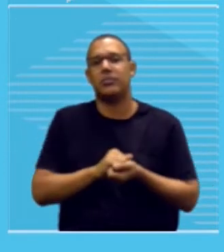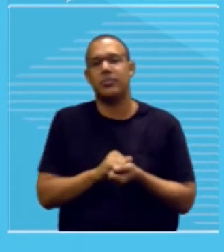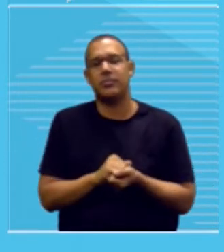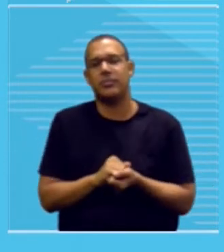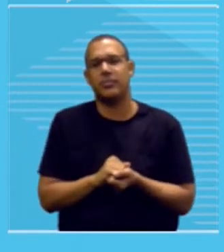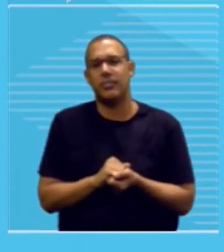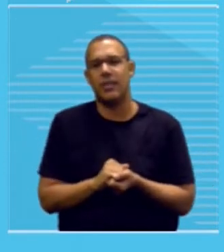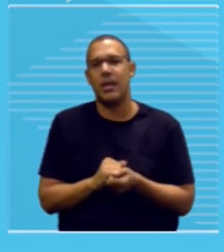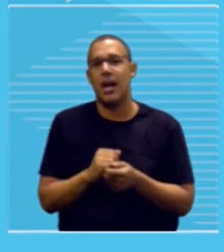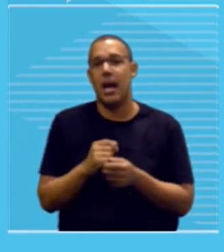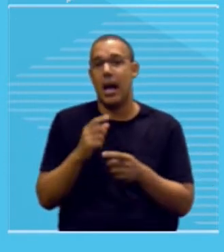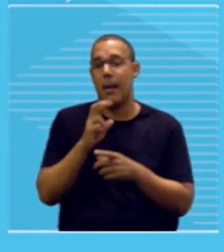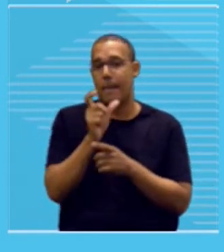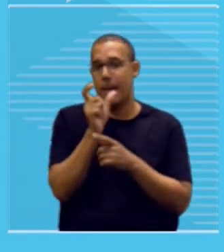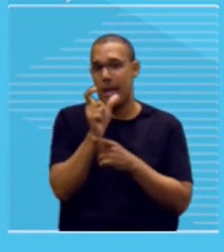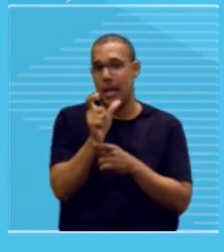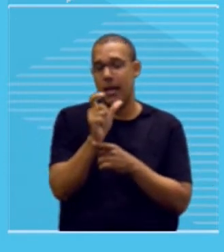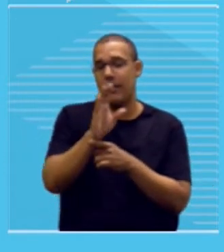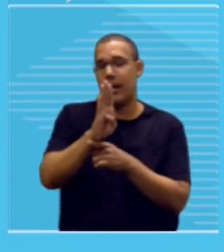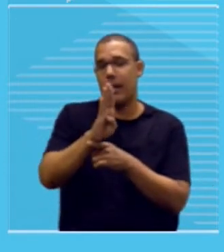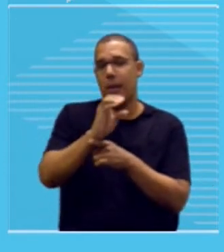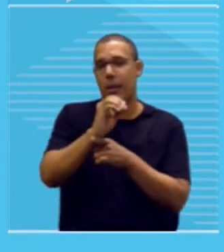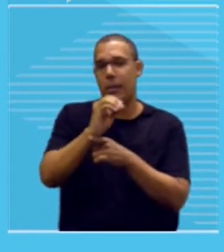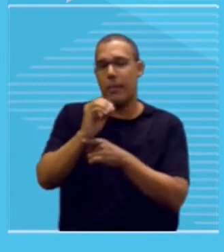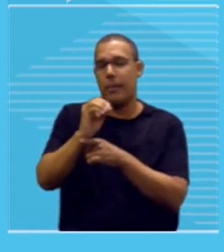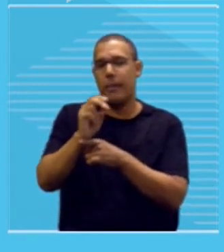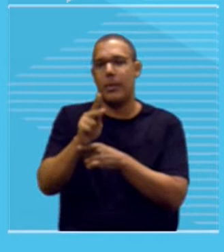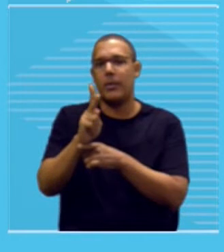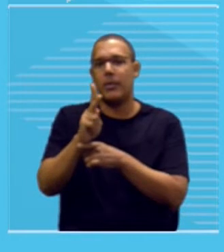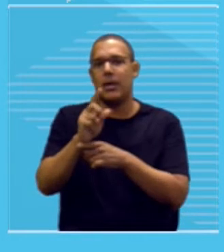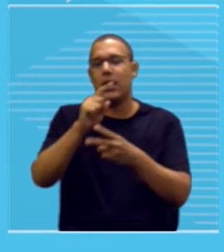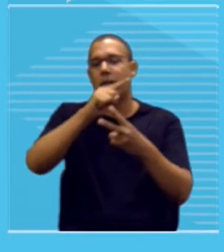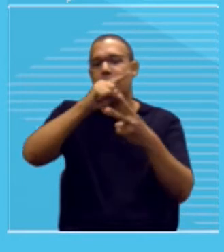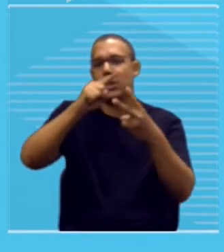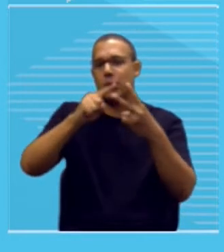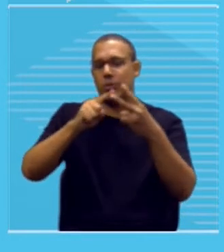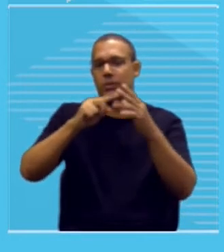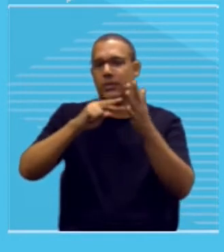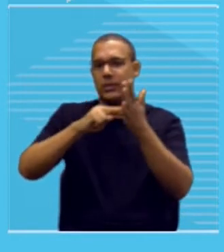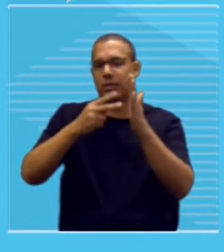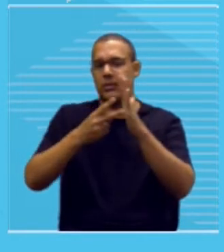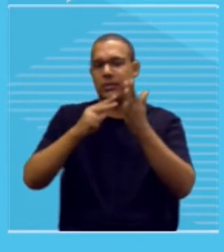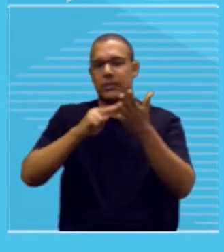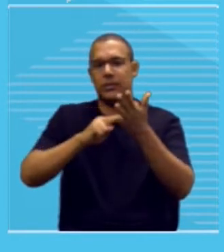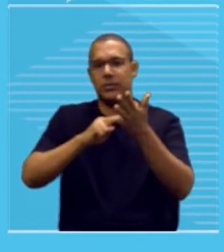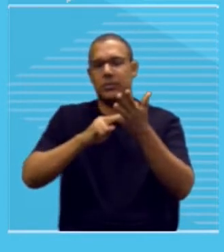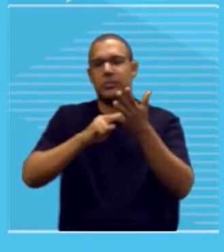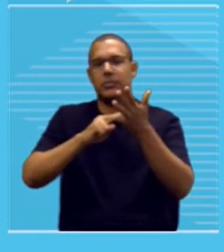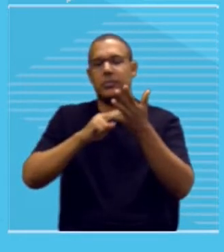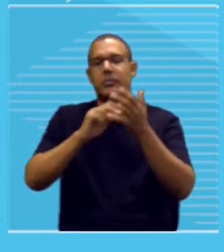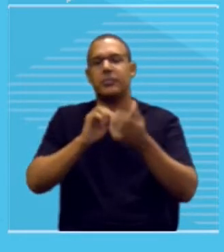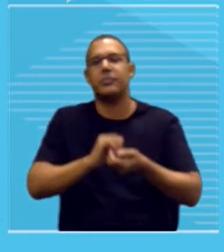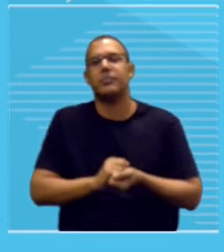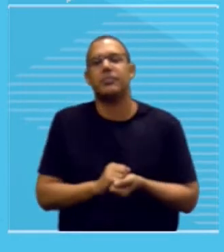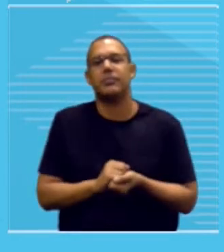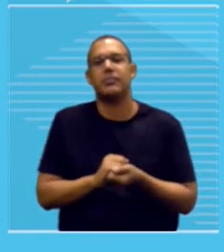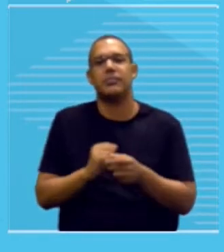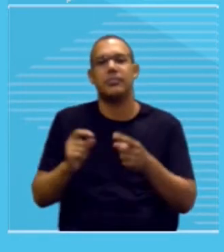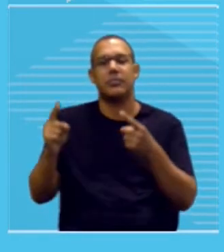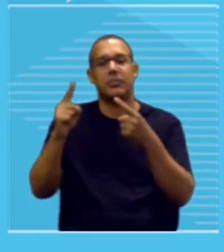a palavrinha bug ela possui dois significados olha só a palavrinha boca